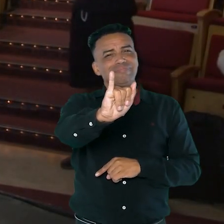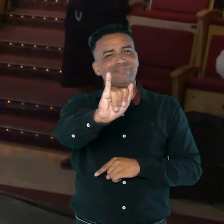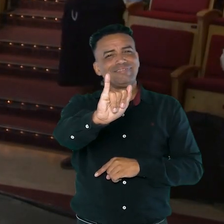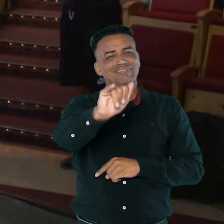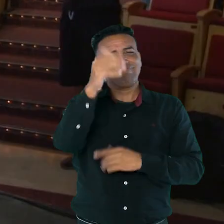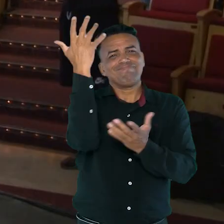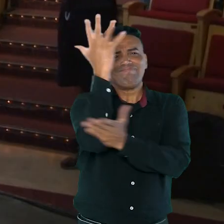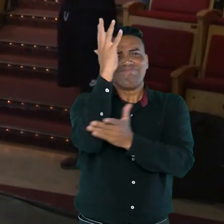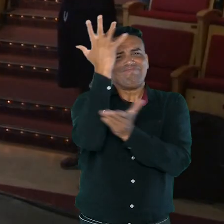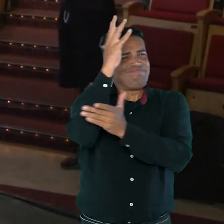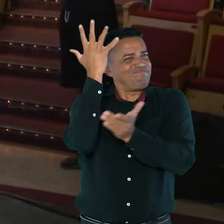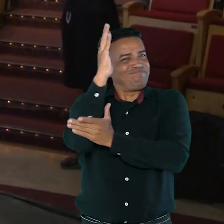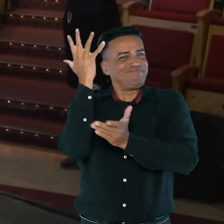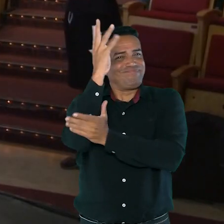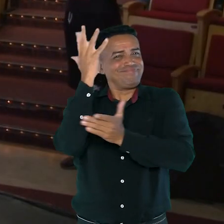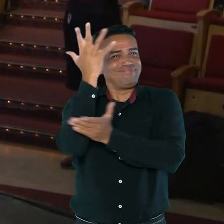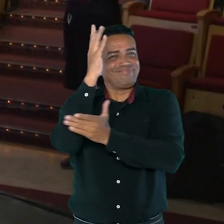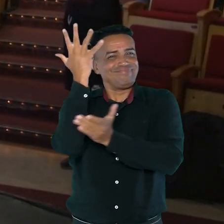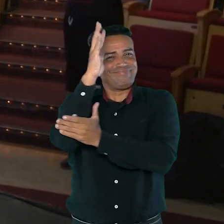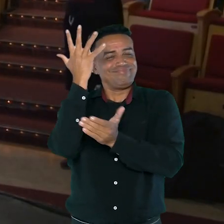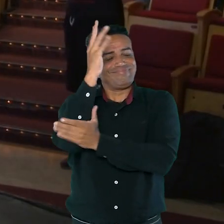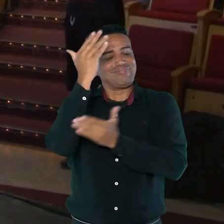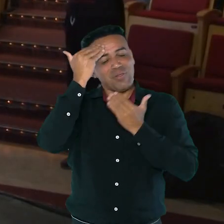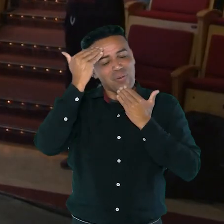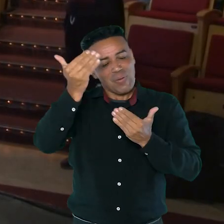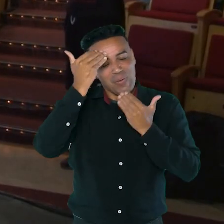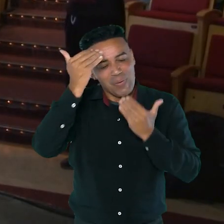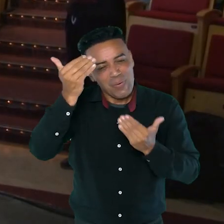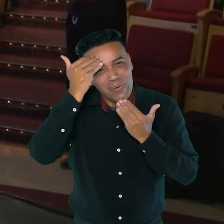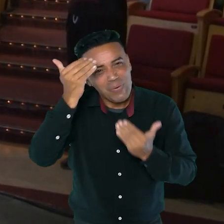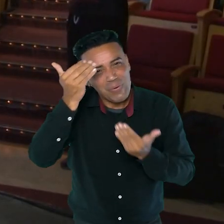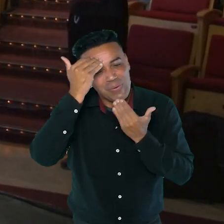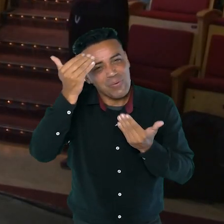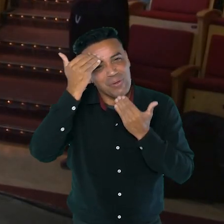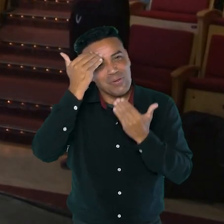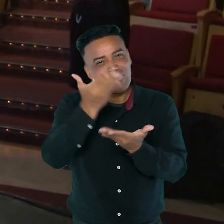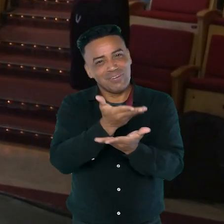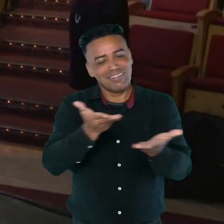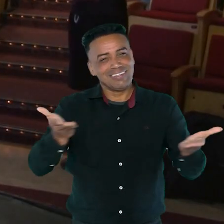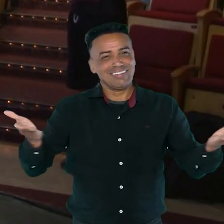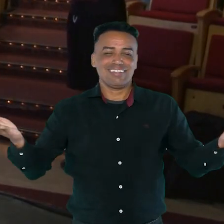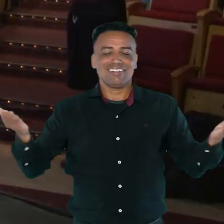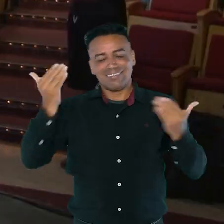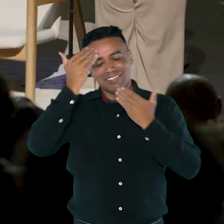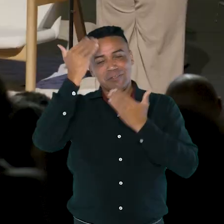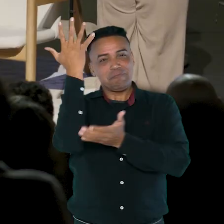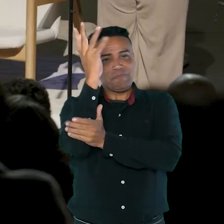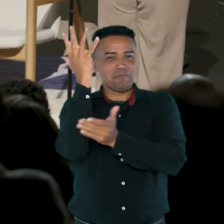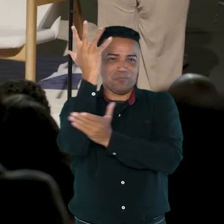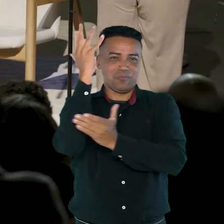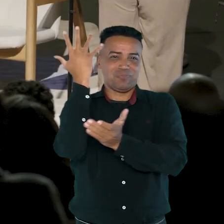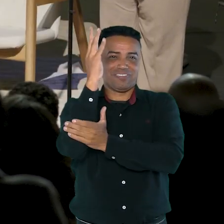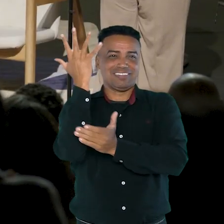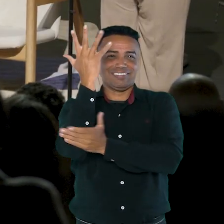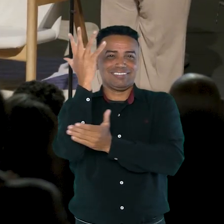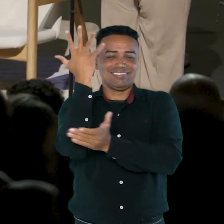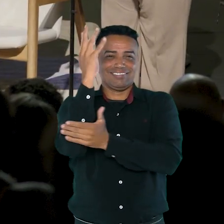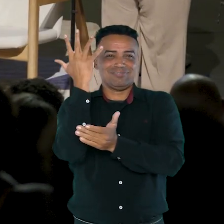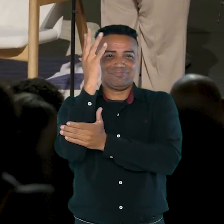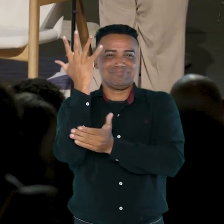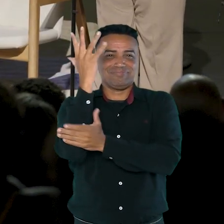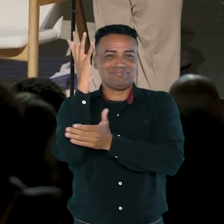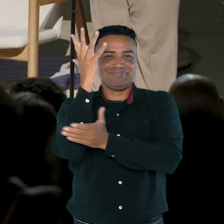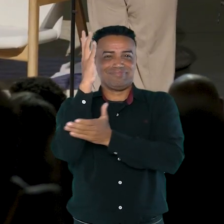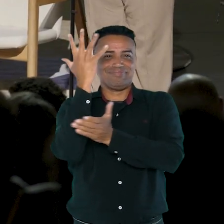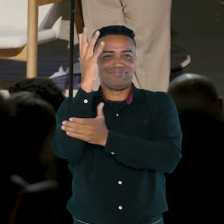Agora a plateia começa a se levantar, levanta um, outro, e de repente todos estão de pé,